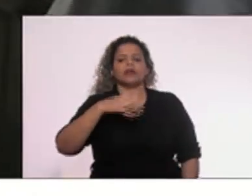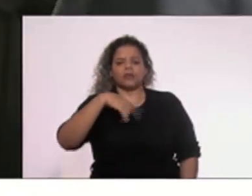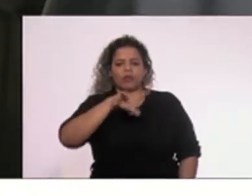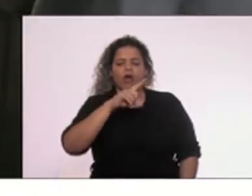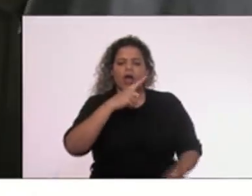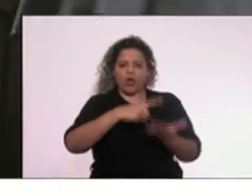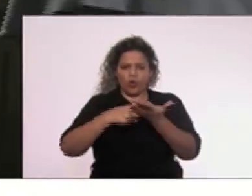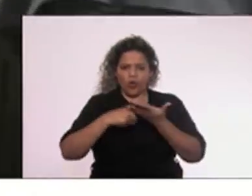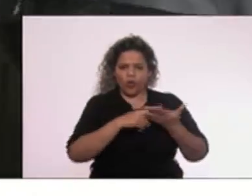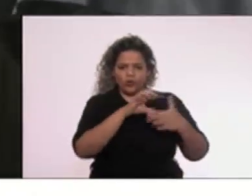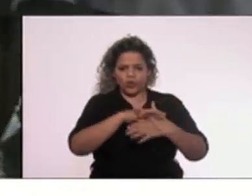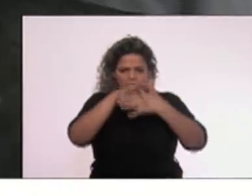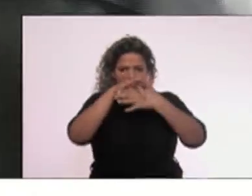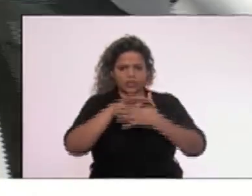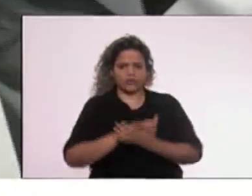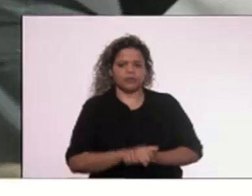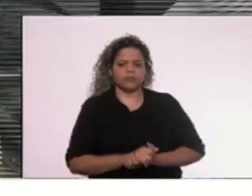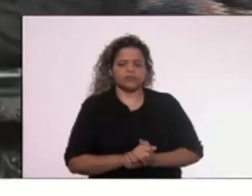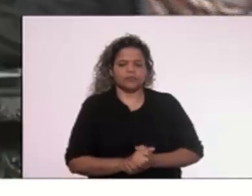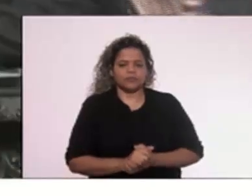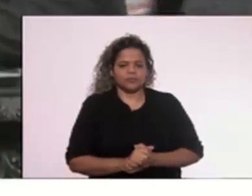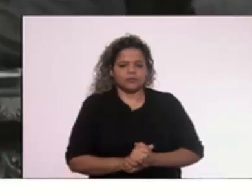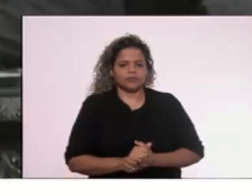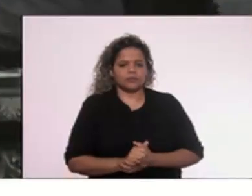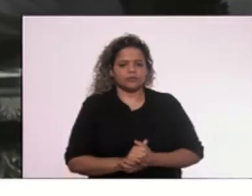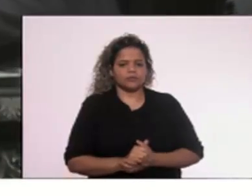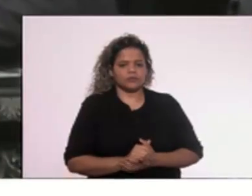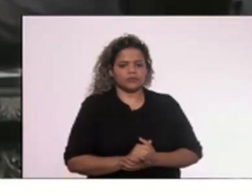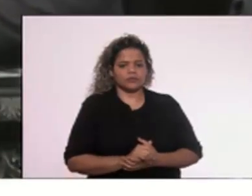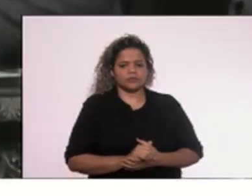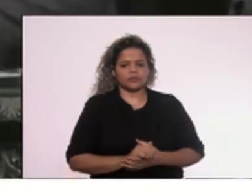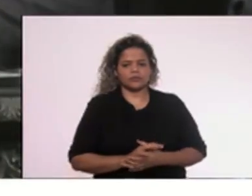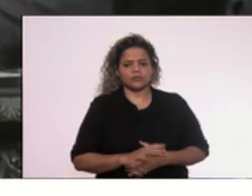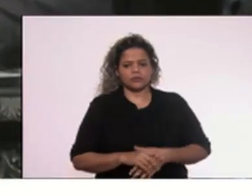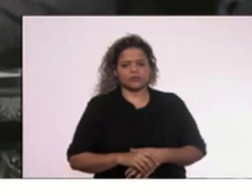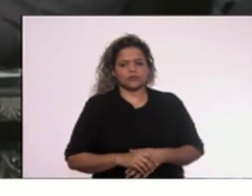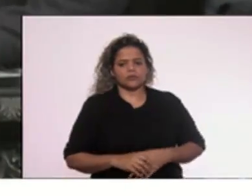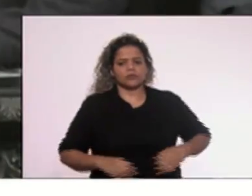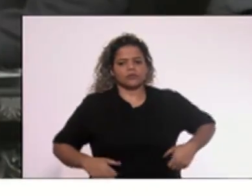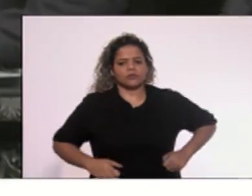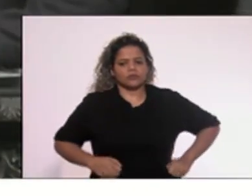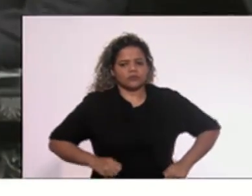conforme o acordo no Colégio de Líderes.